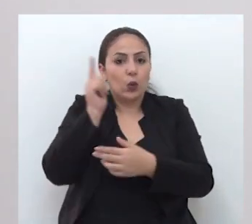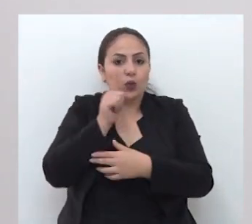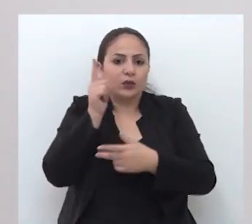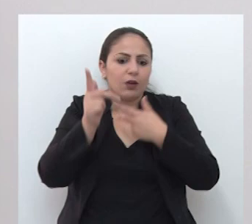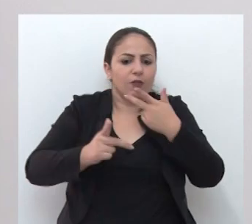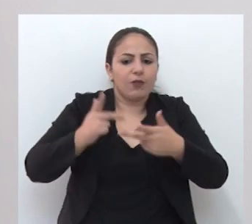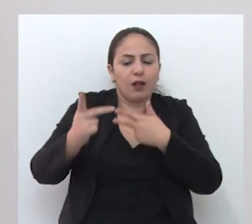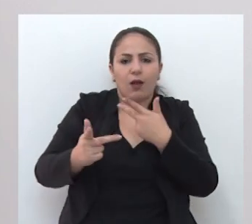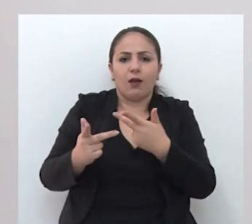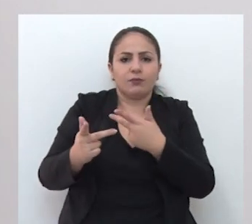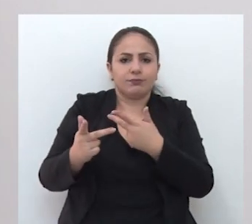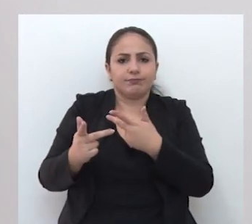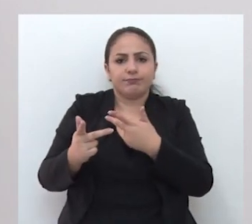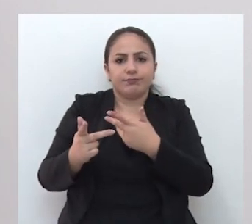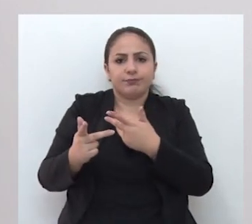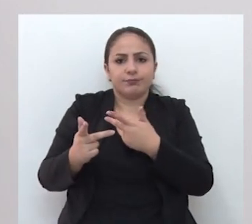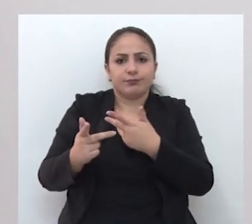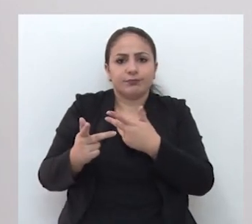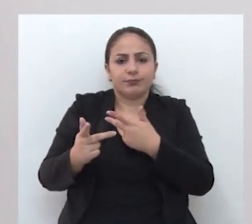possa dizer